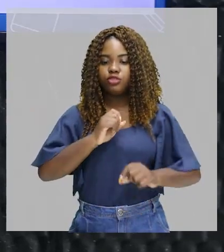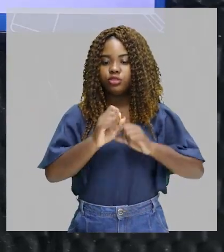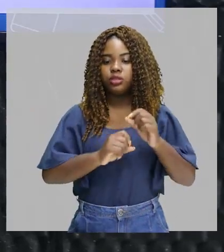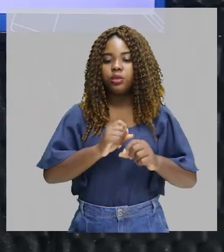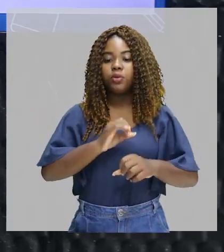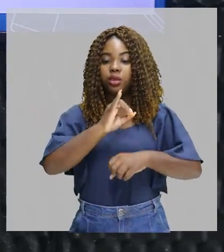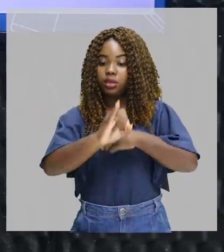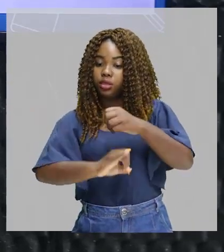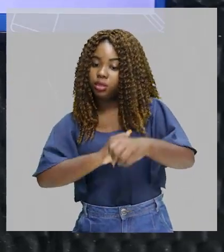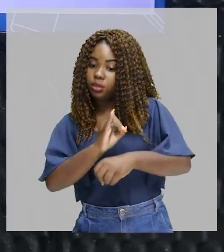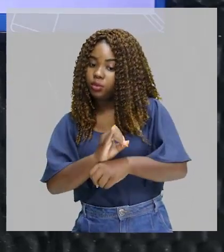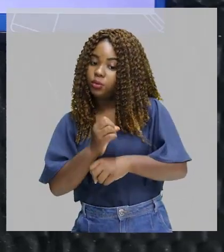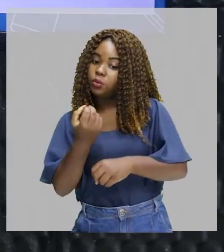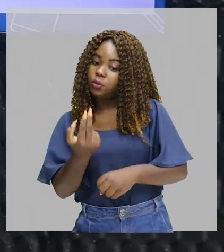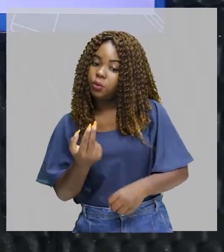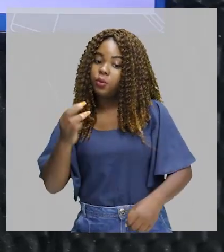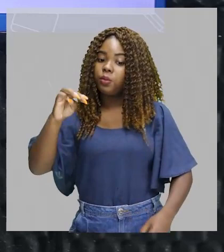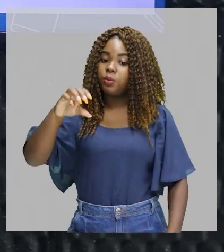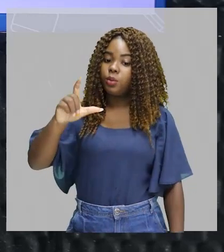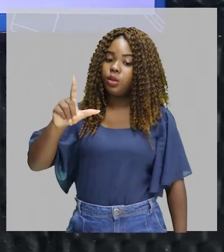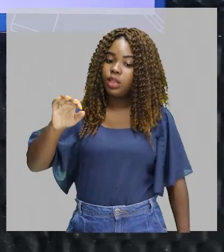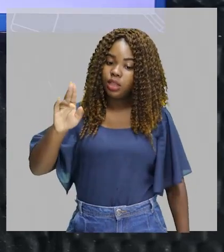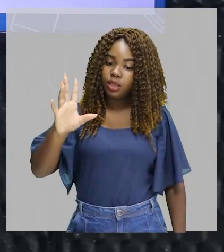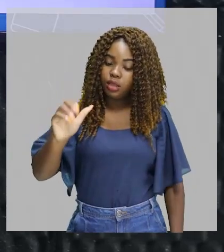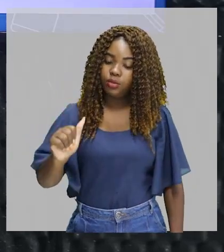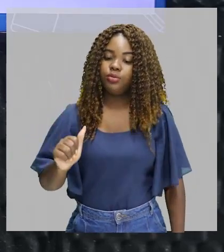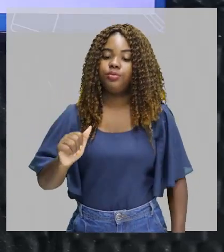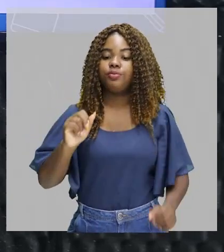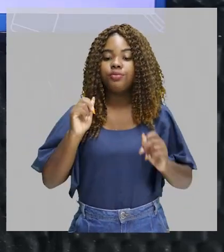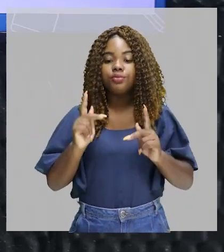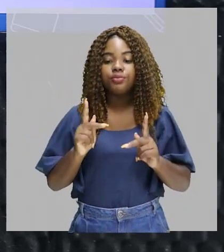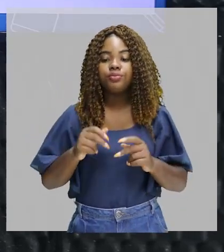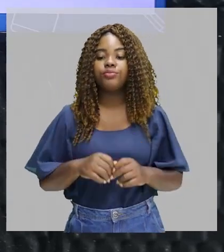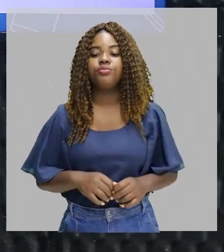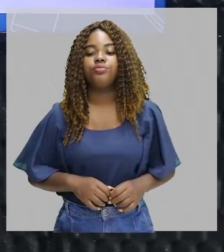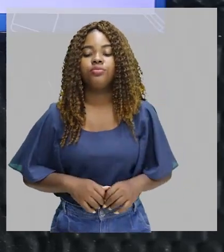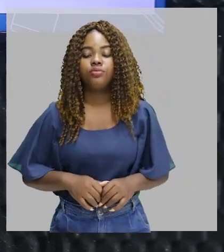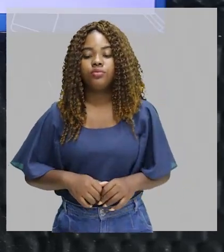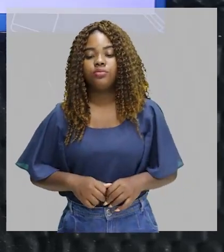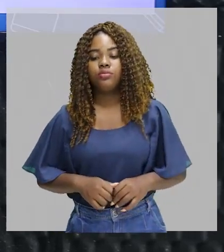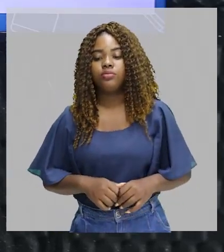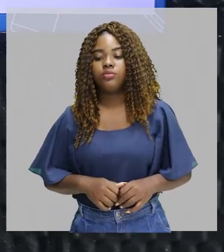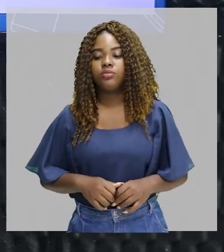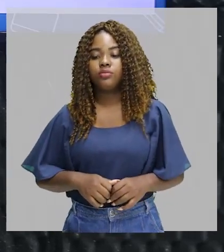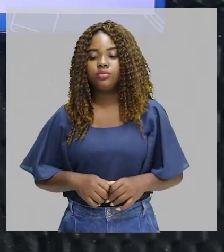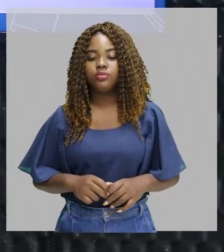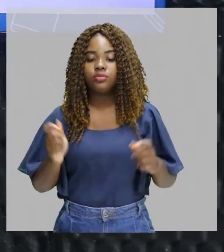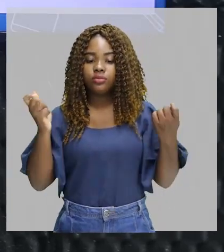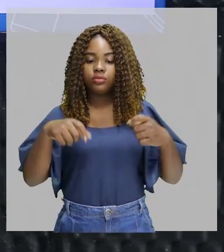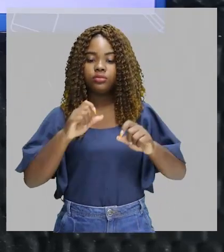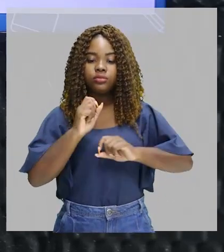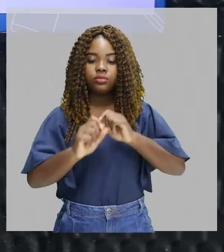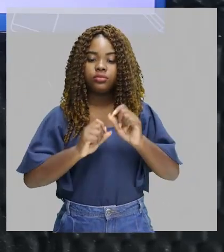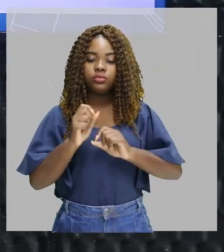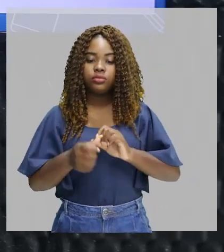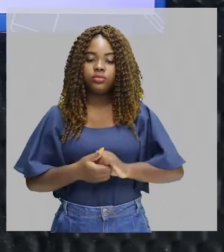ou íon. Ó, espécie química, certo? Molécula ou íon, capaz de